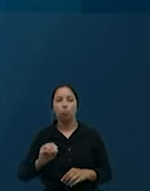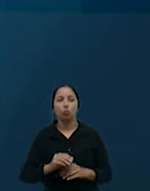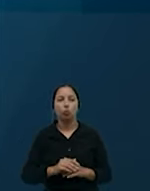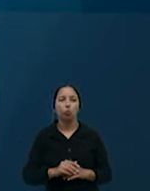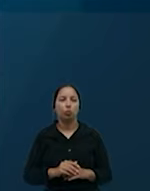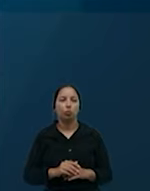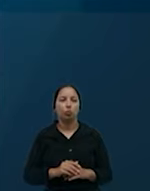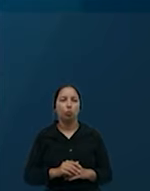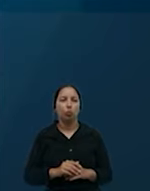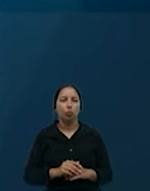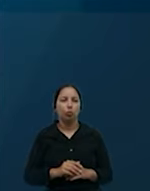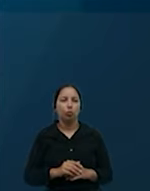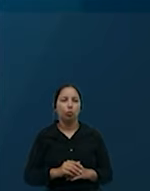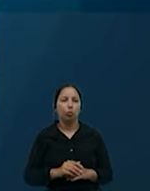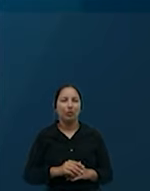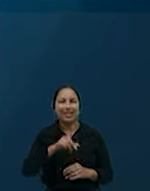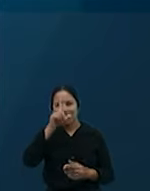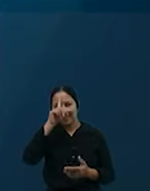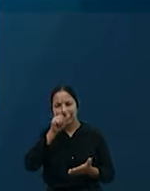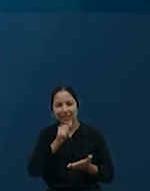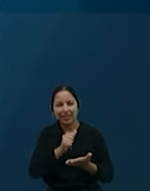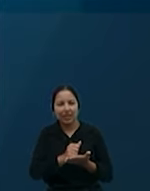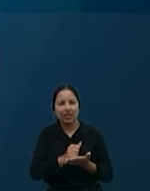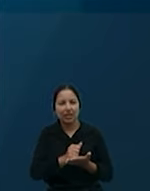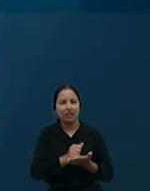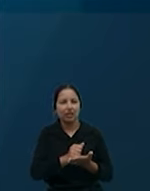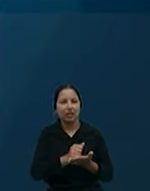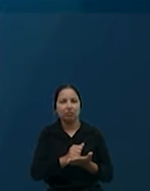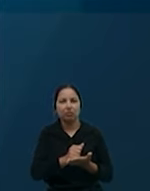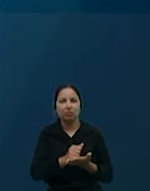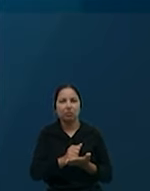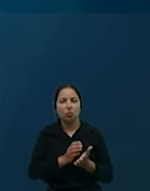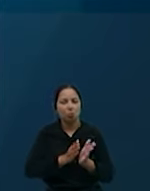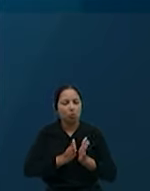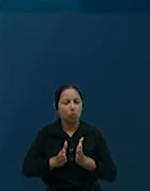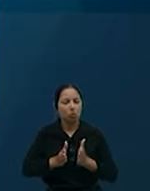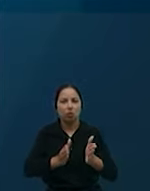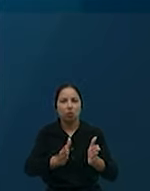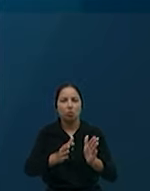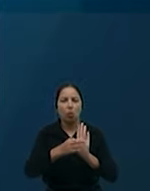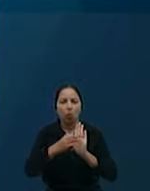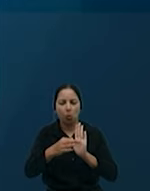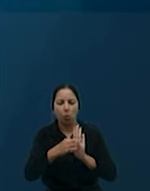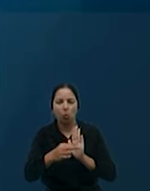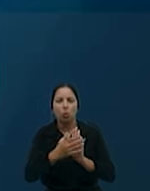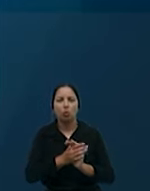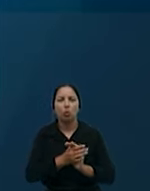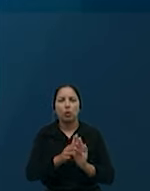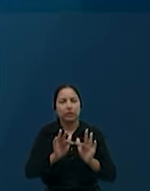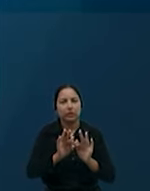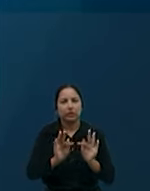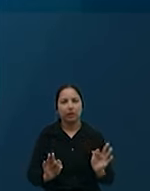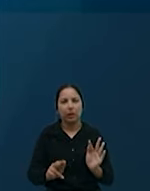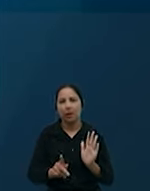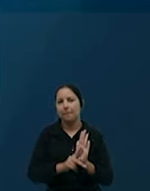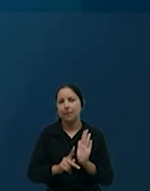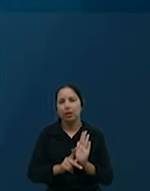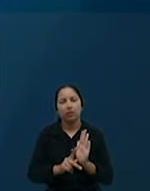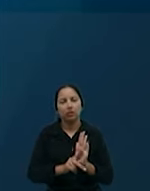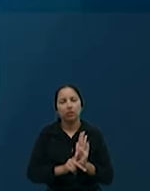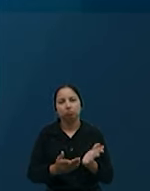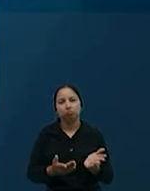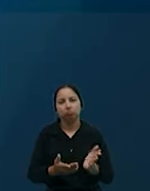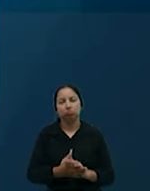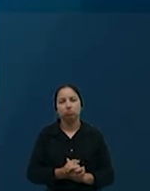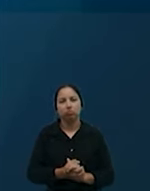Trilhando exatamente o caminho da oralidade, da simplicidade, da informalidade, princípios dos quais não se distanciaram,